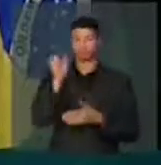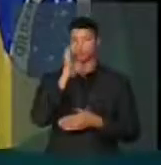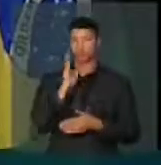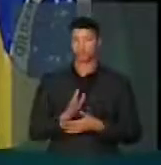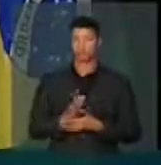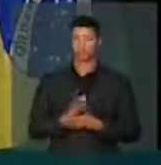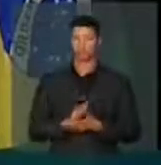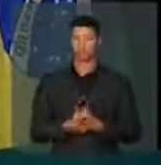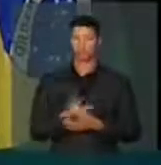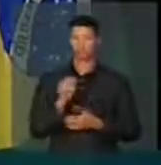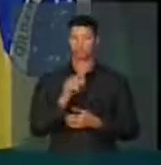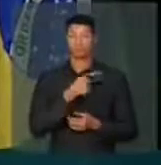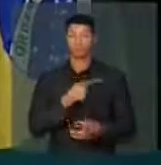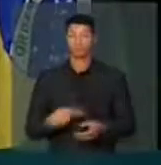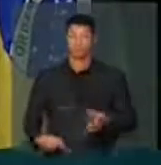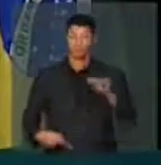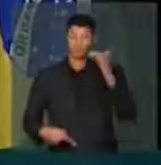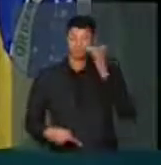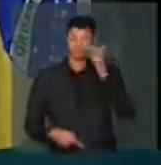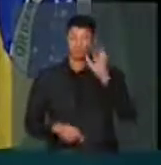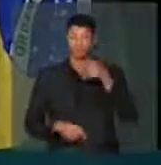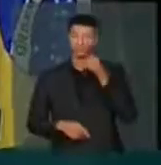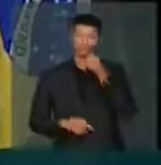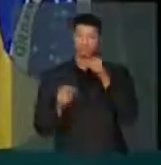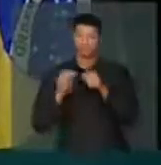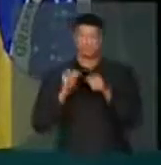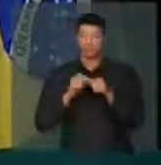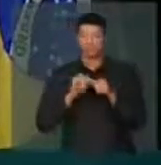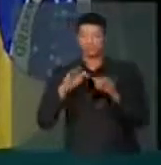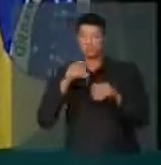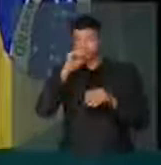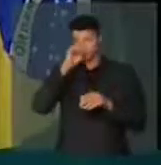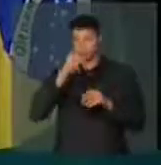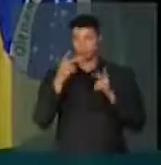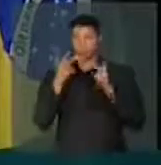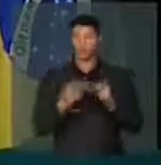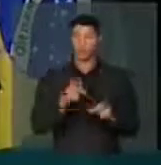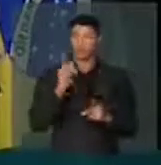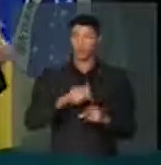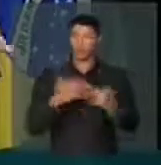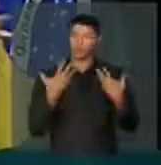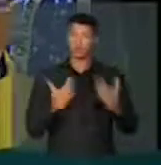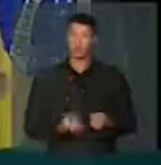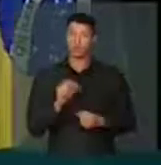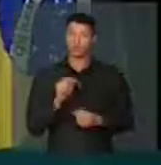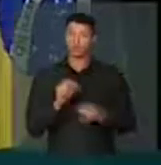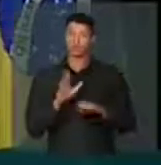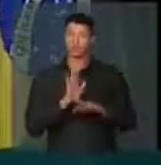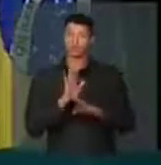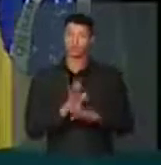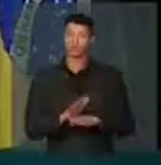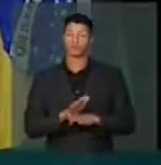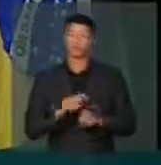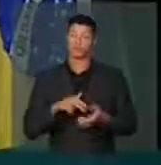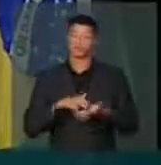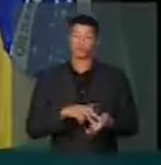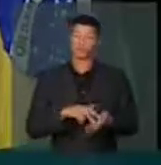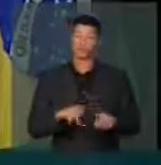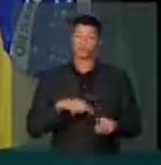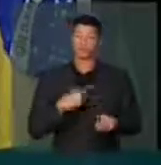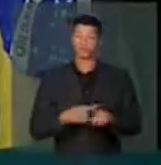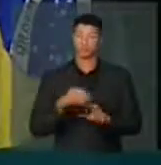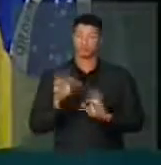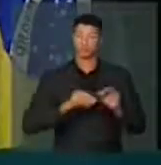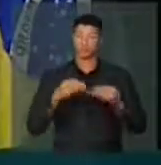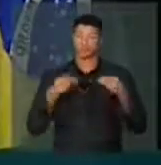Brasil. O que a presidente Dilma, quando envia esse projeto, é reconhecer que o contribuinte sustenta a máquina